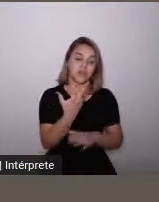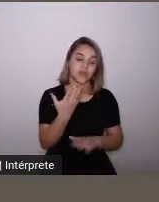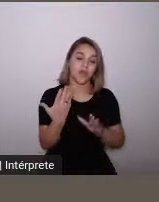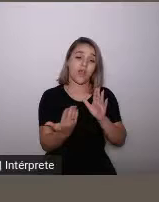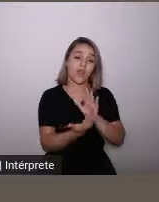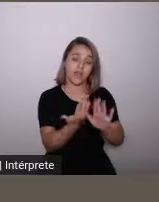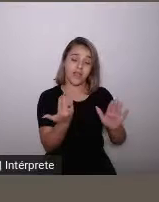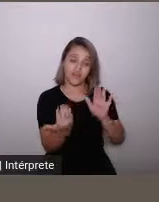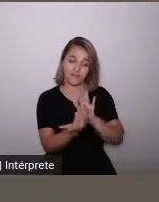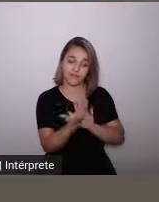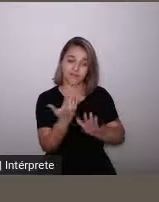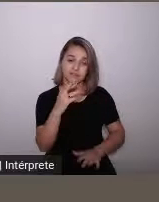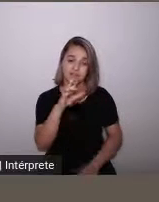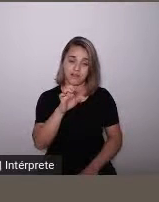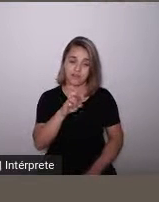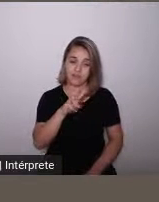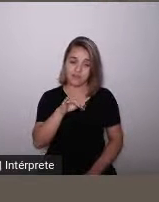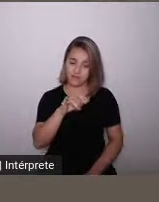um outro dado também,